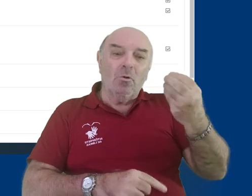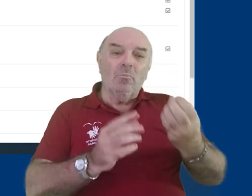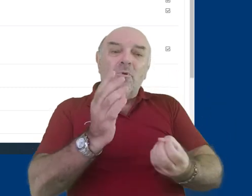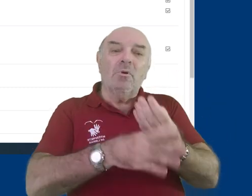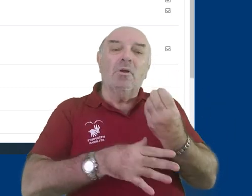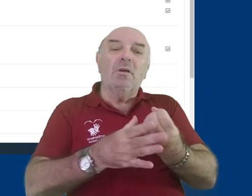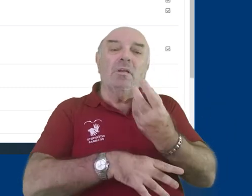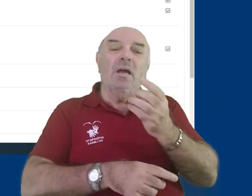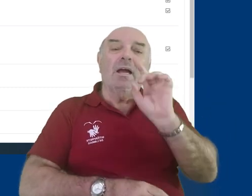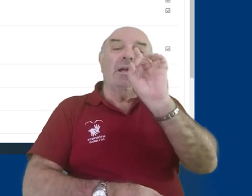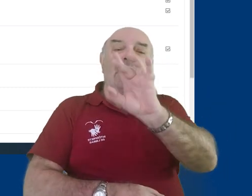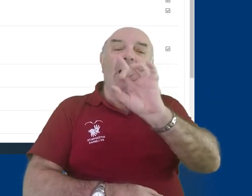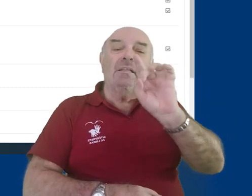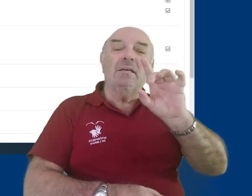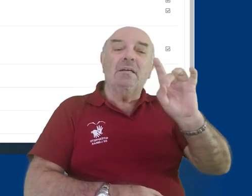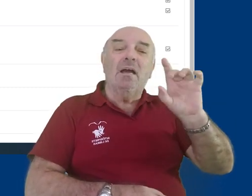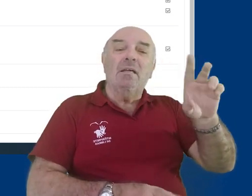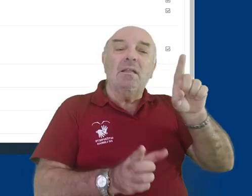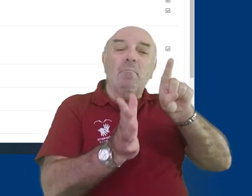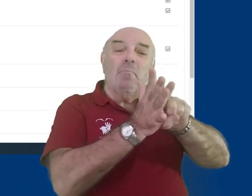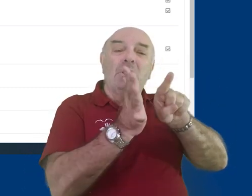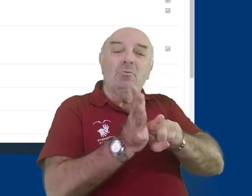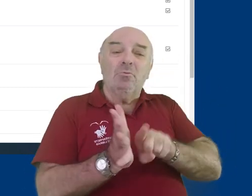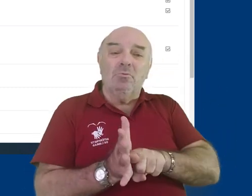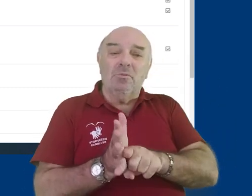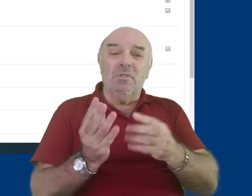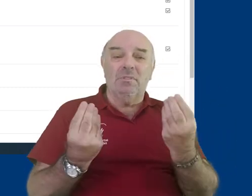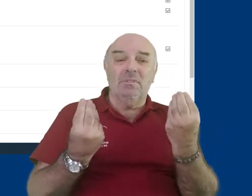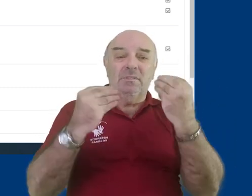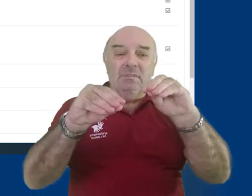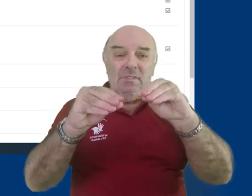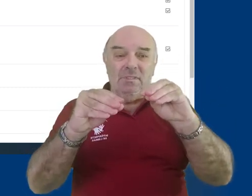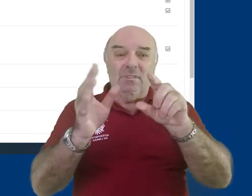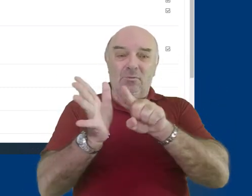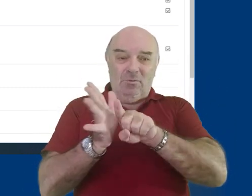próximo vídeo, vamos aprender como criar